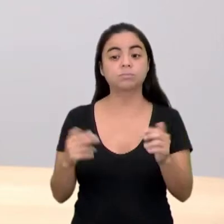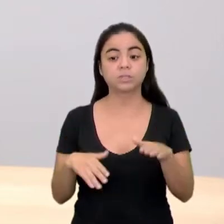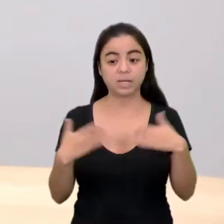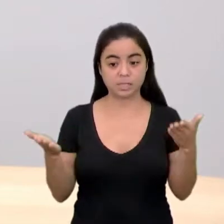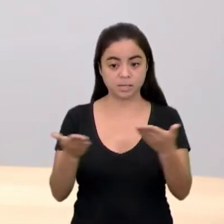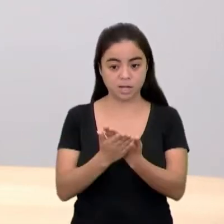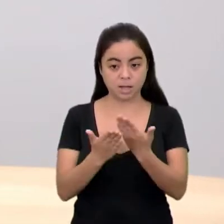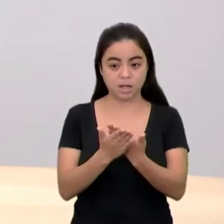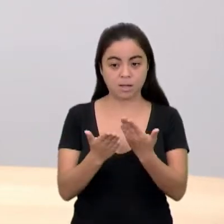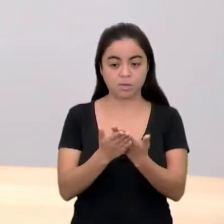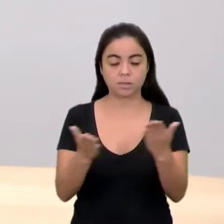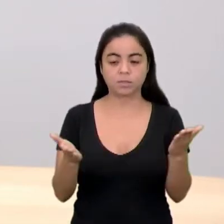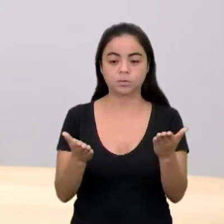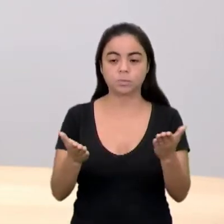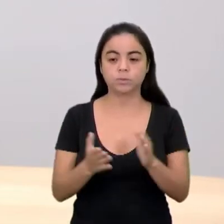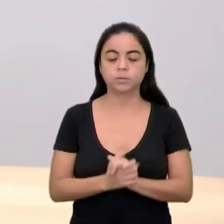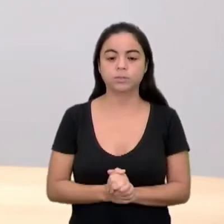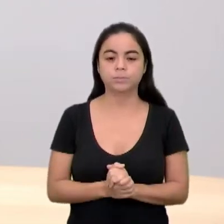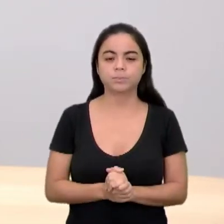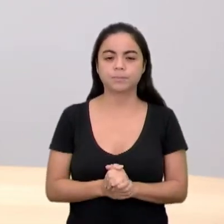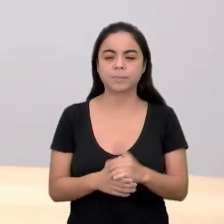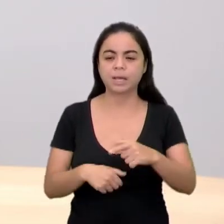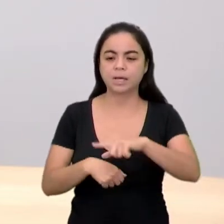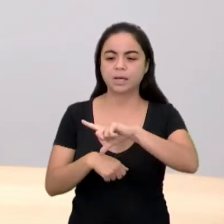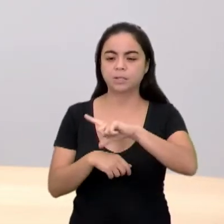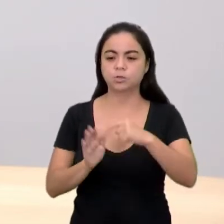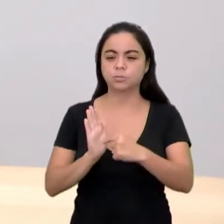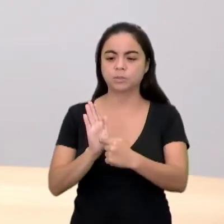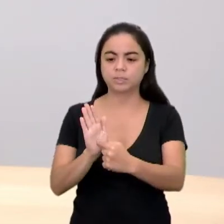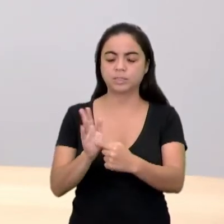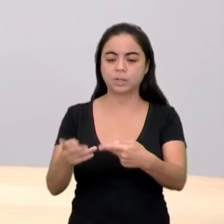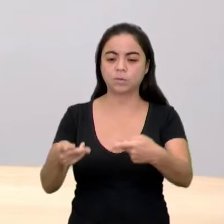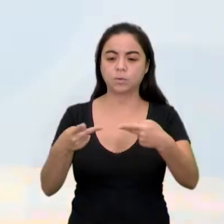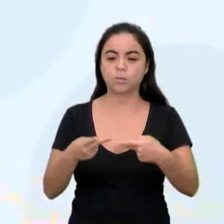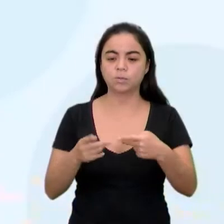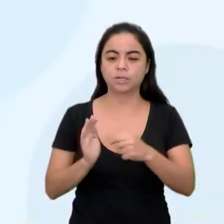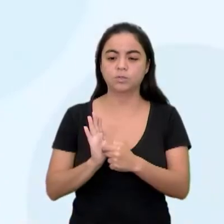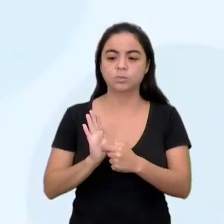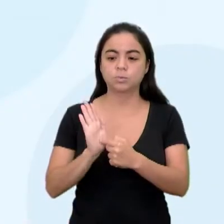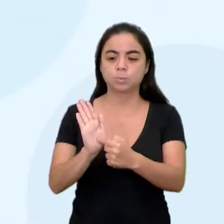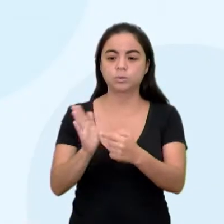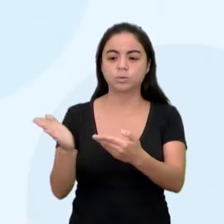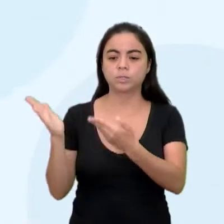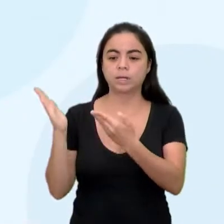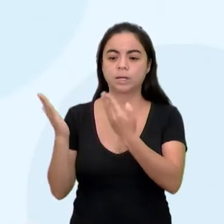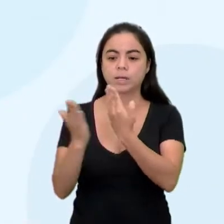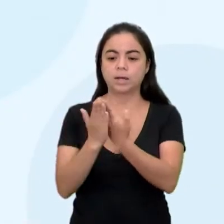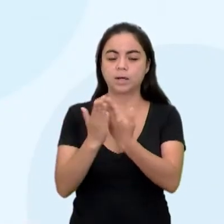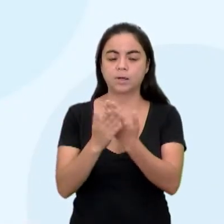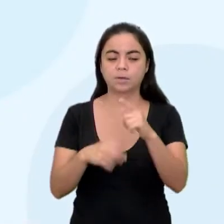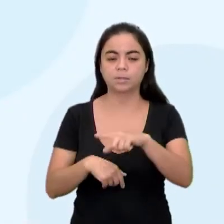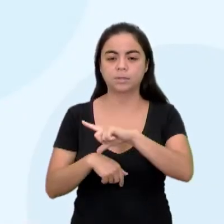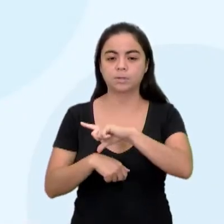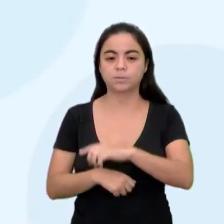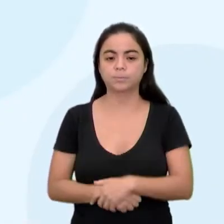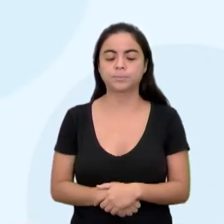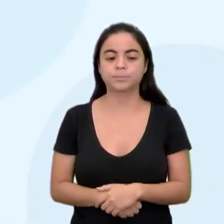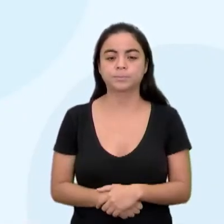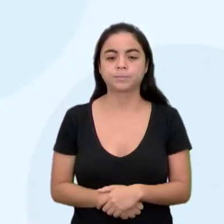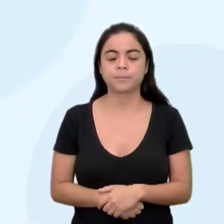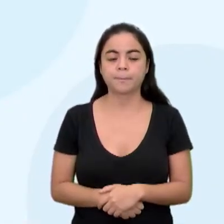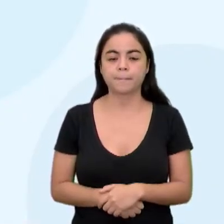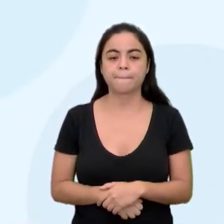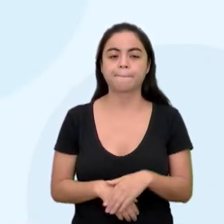aula de hoje, tá? Antes de apresentar nosso convidado, eu vou introduzir aqui o que nós falamos na aula anterior, tá? Na aula anterior,